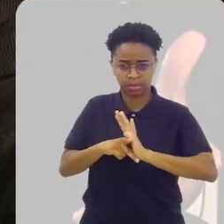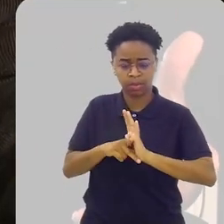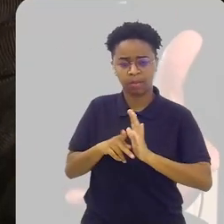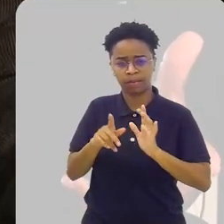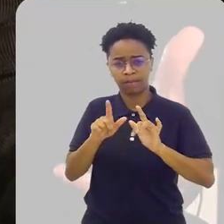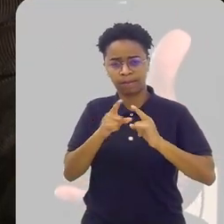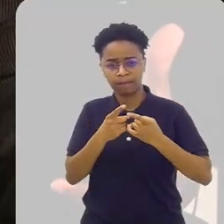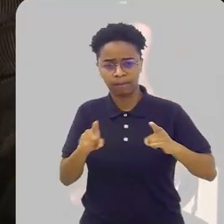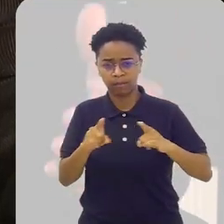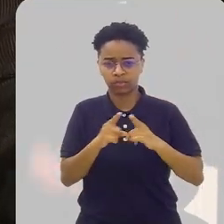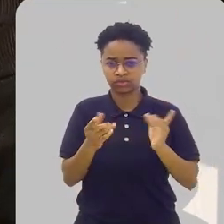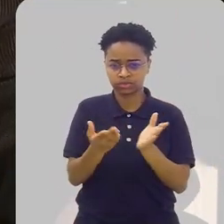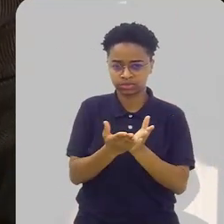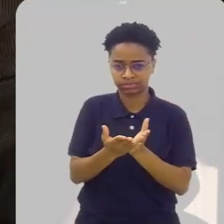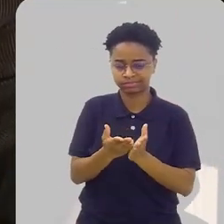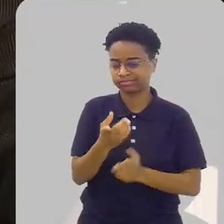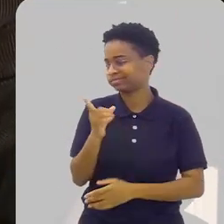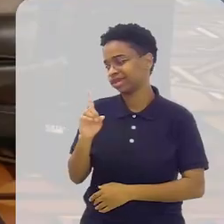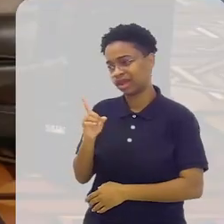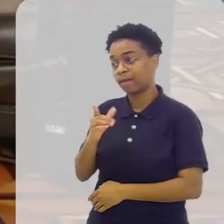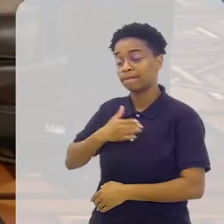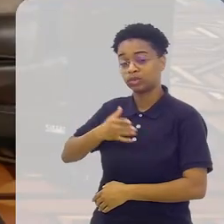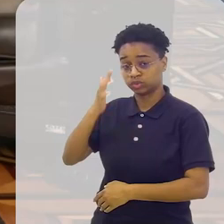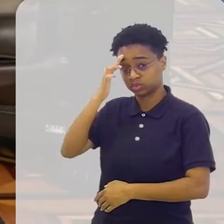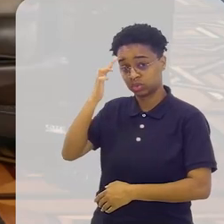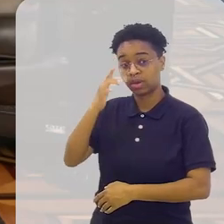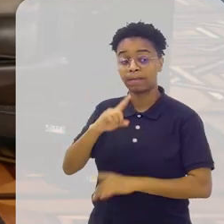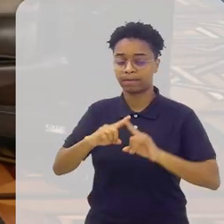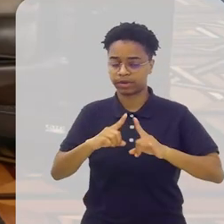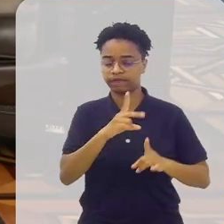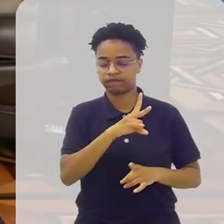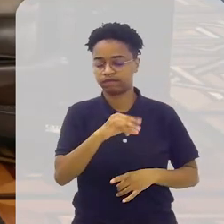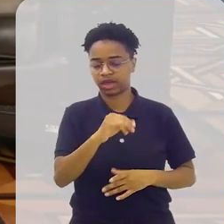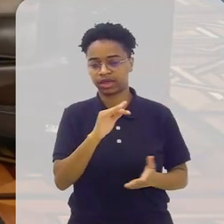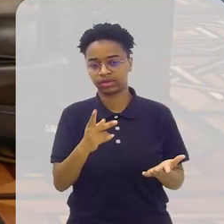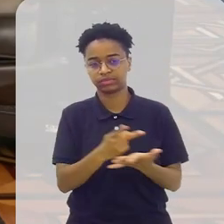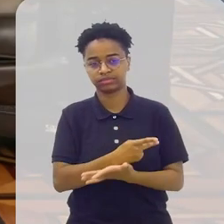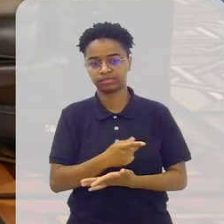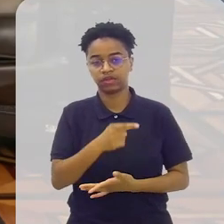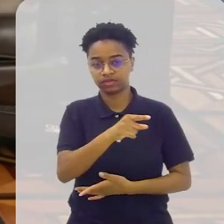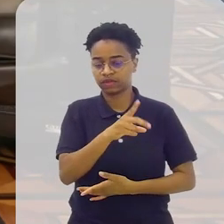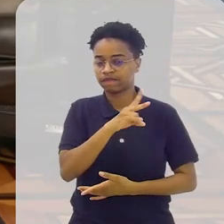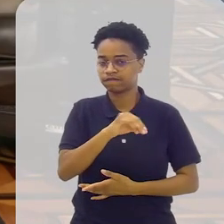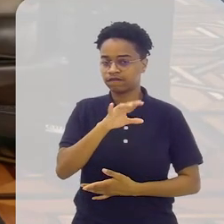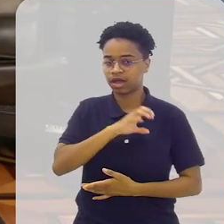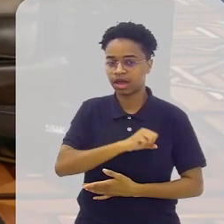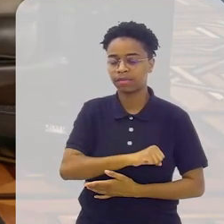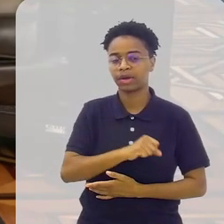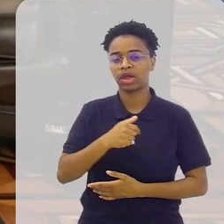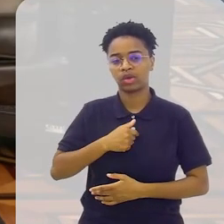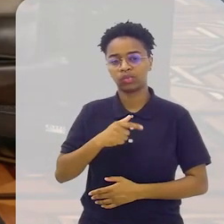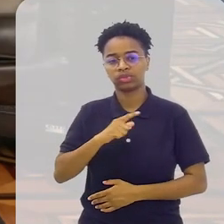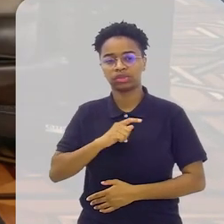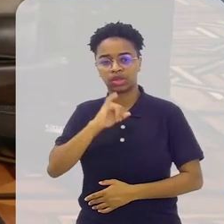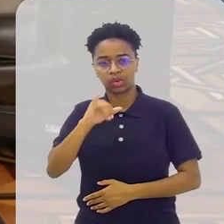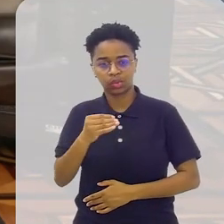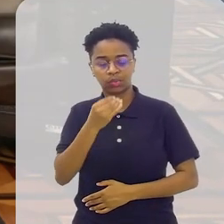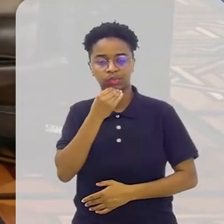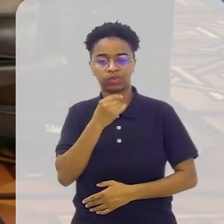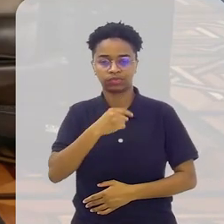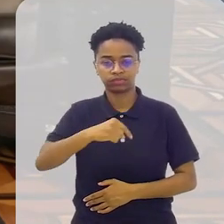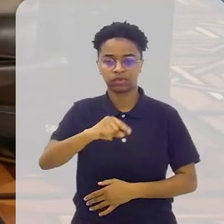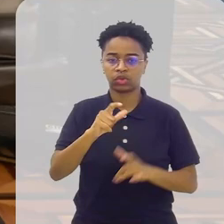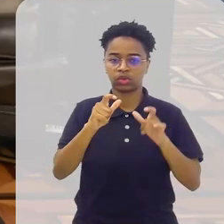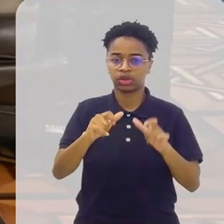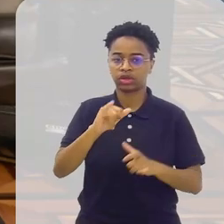nesses guetos da música gospel não mas vai ter meu sonho quando tiver você vai você vai amar eu tive